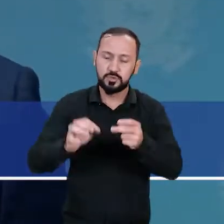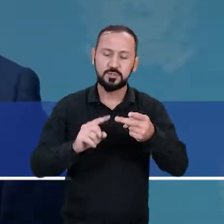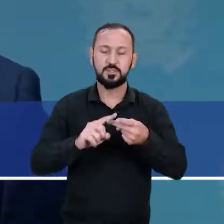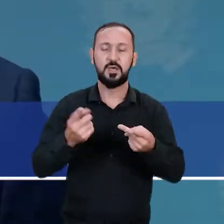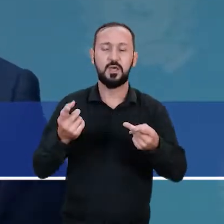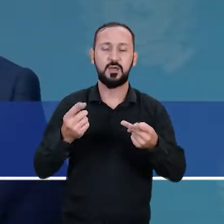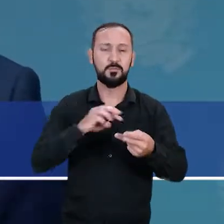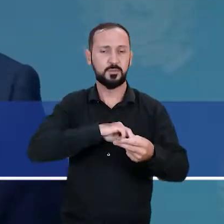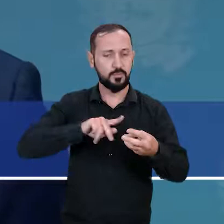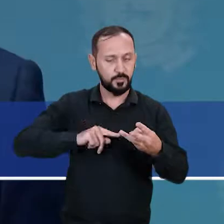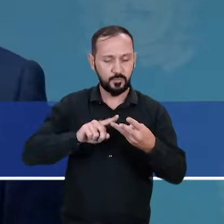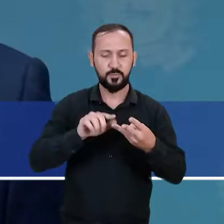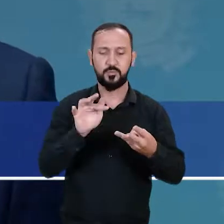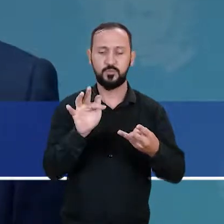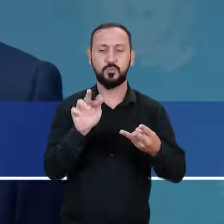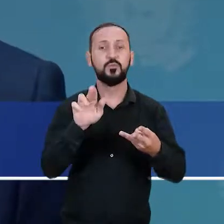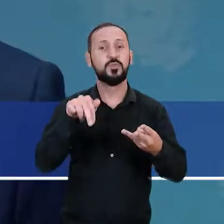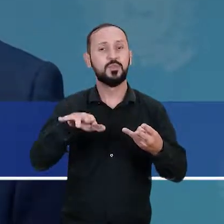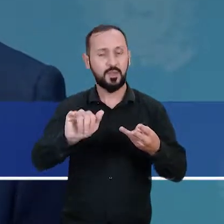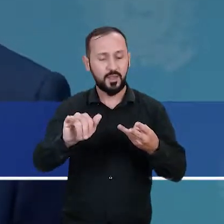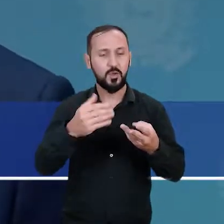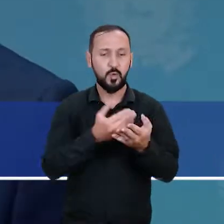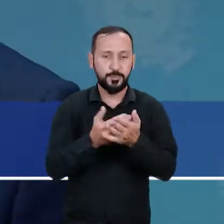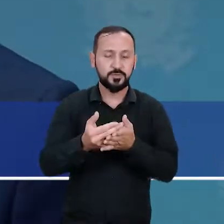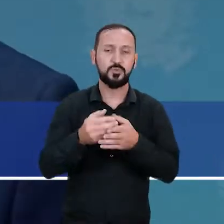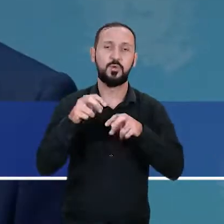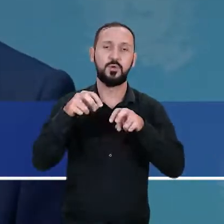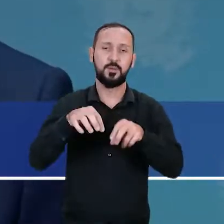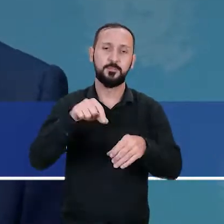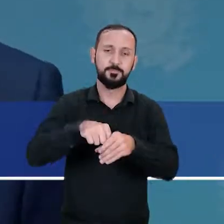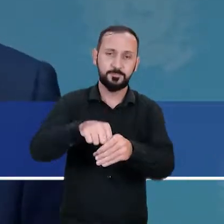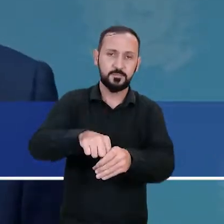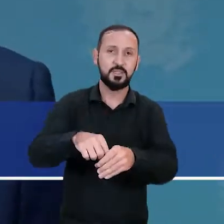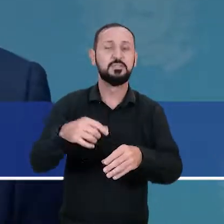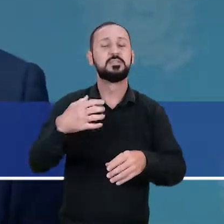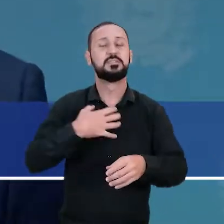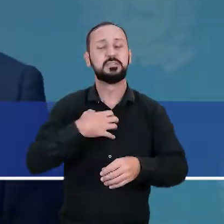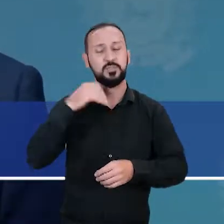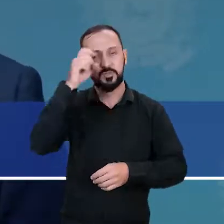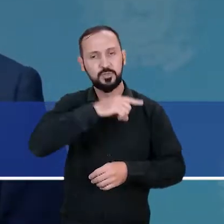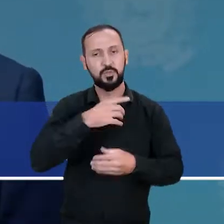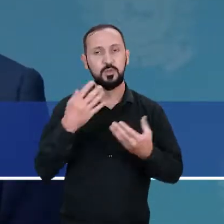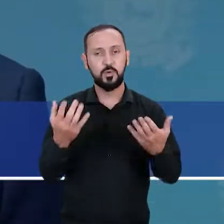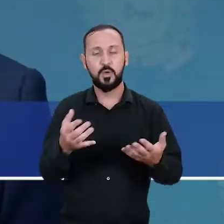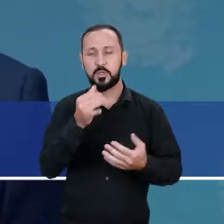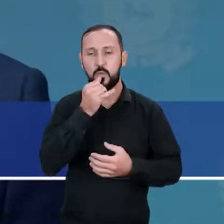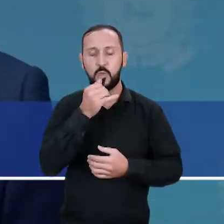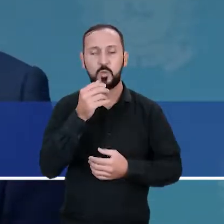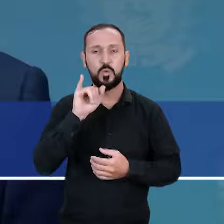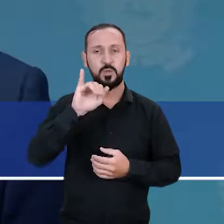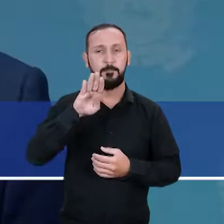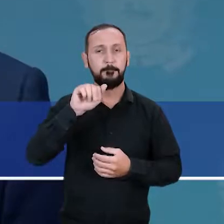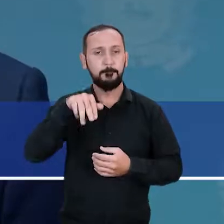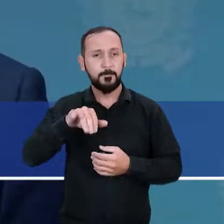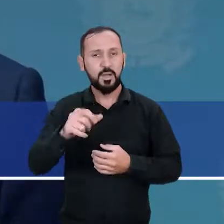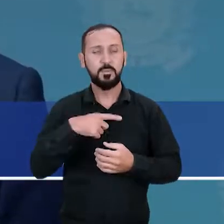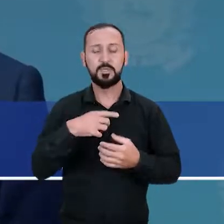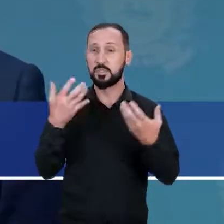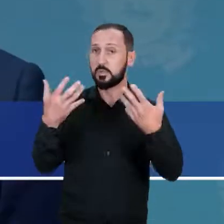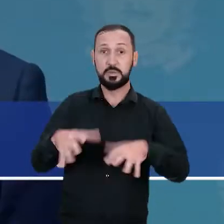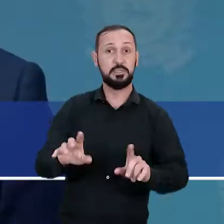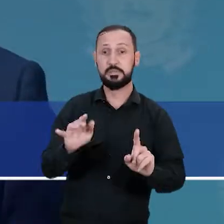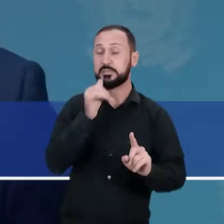e FUNAI também, e começaram a plantar, apesar de grandes desafios, como por exemplo o IBAMA, que se insurgiu contra esse tipo